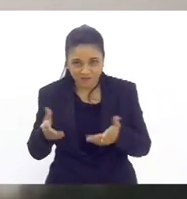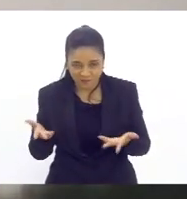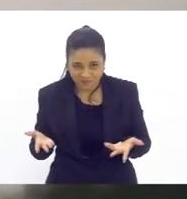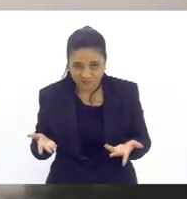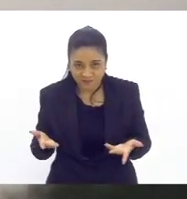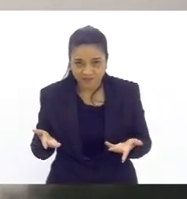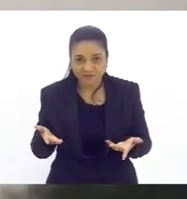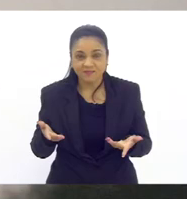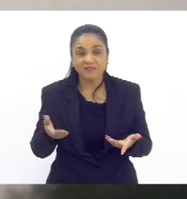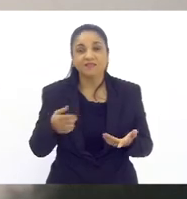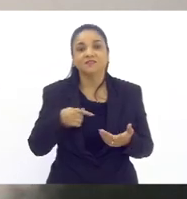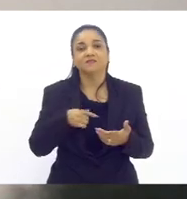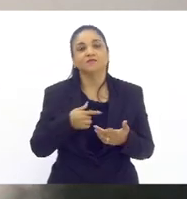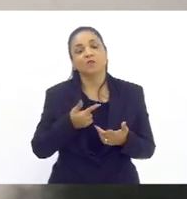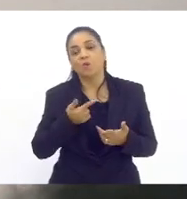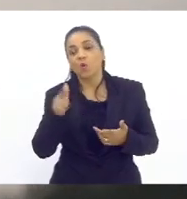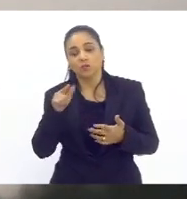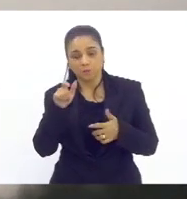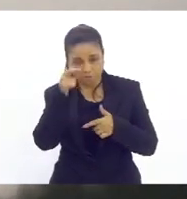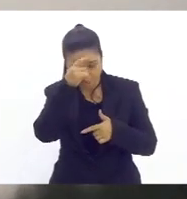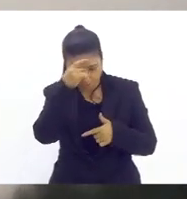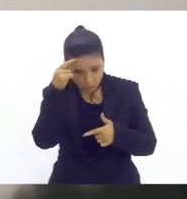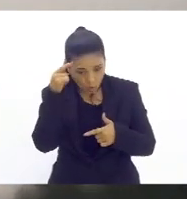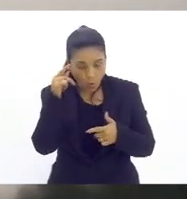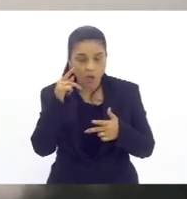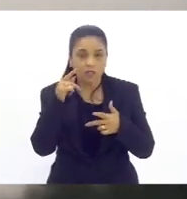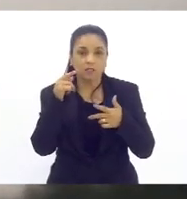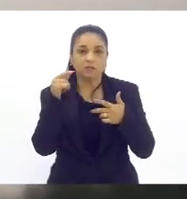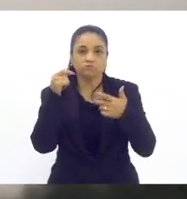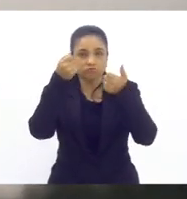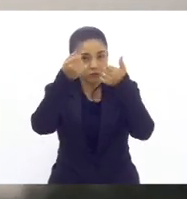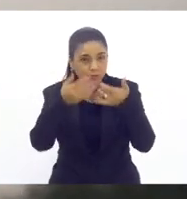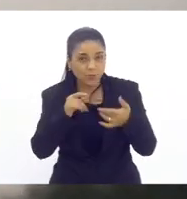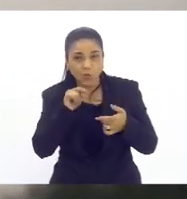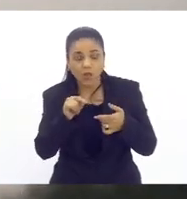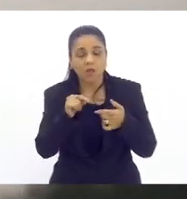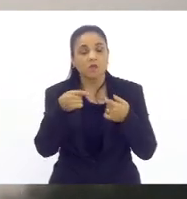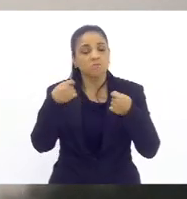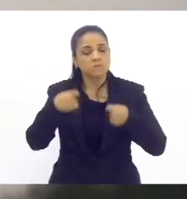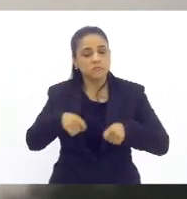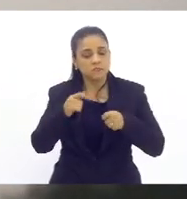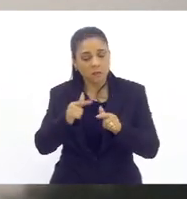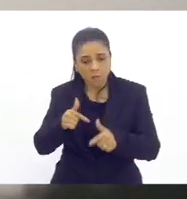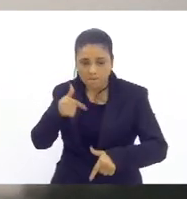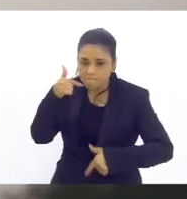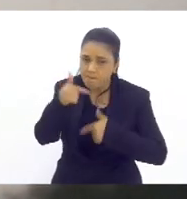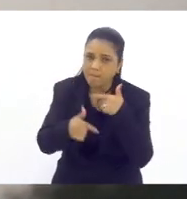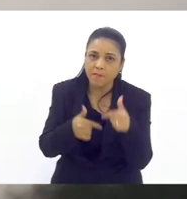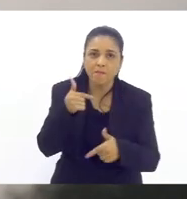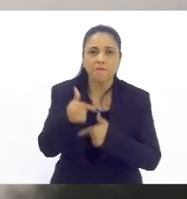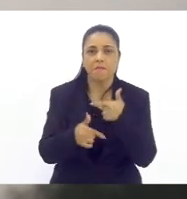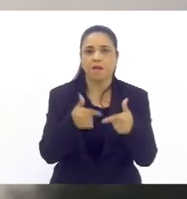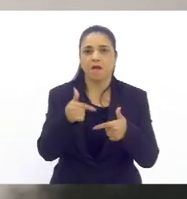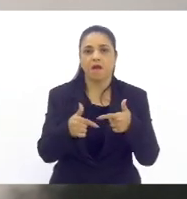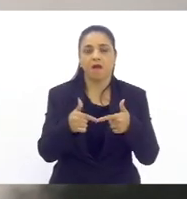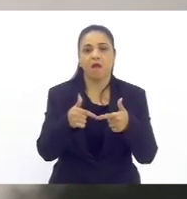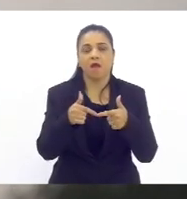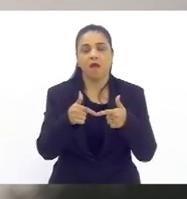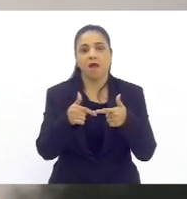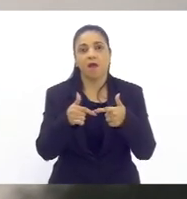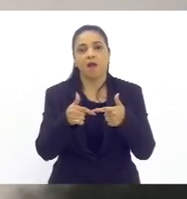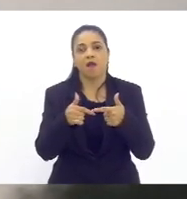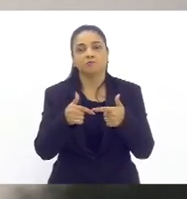é sobre como a gente precisa avançar e tratar né sobre a construção